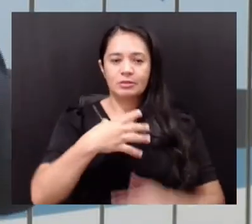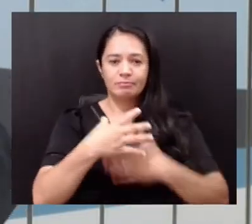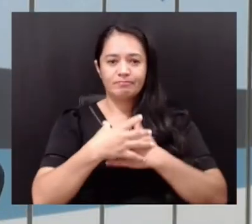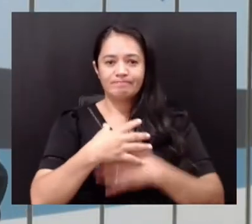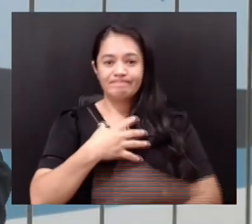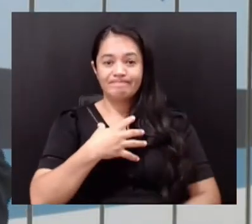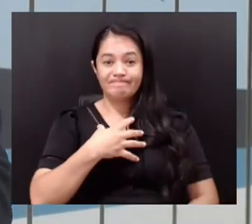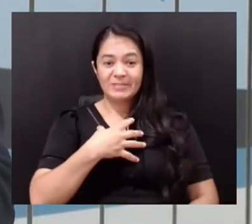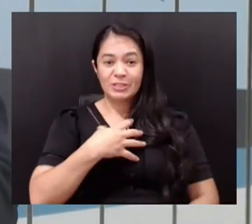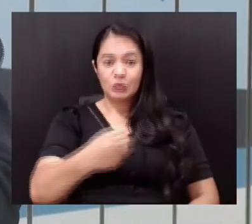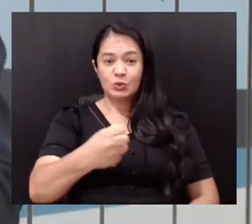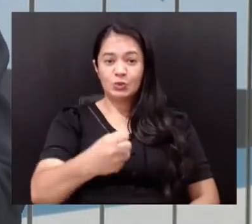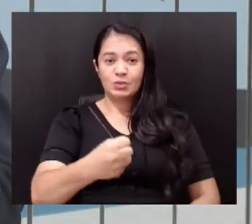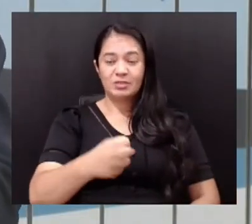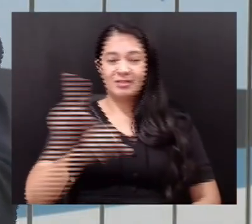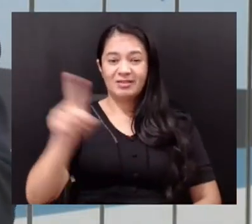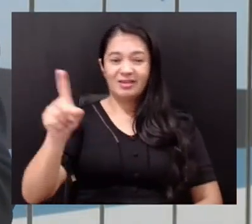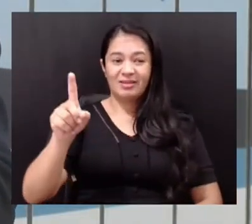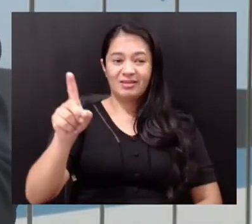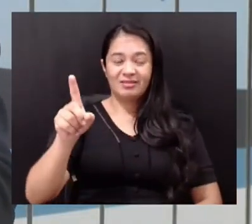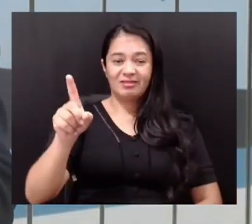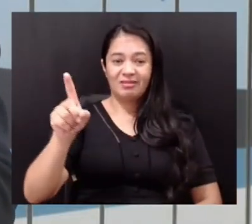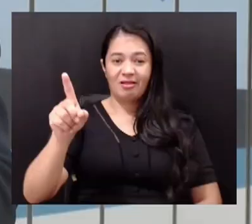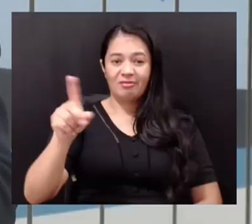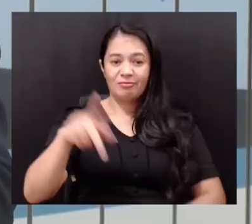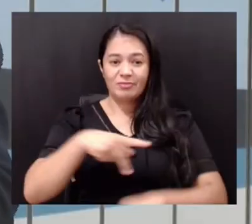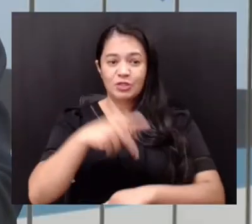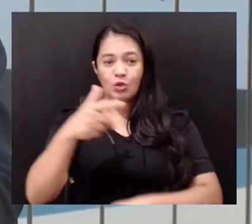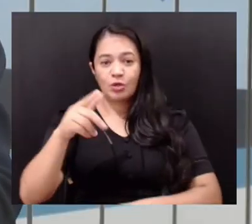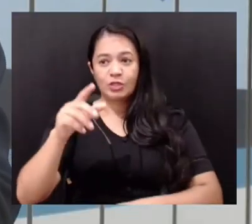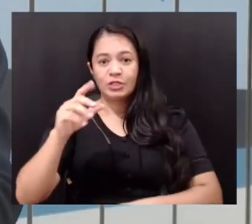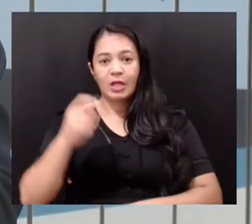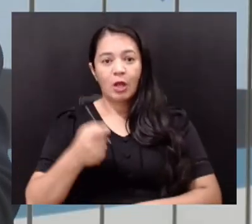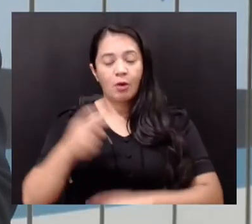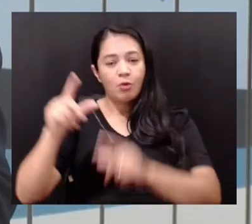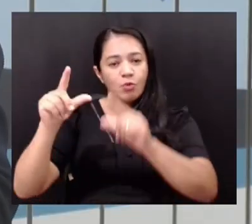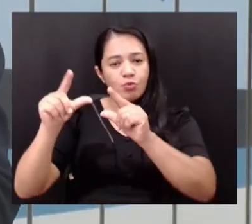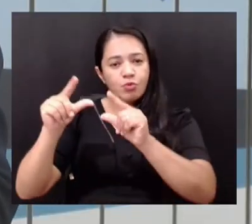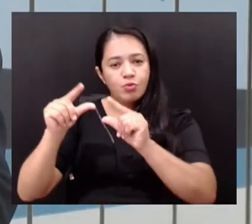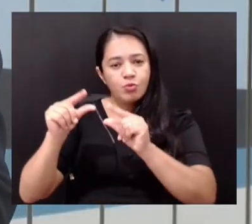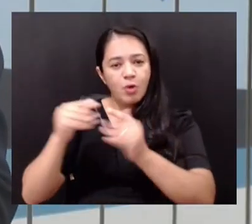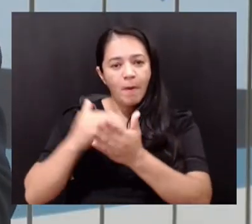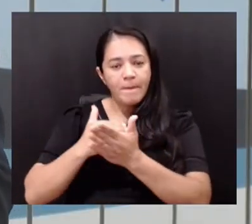Europa, a Europa está diminuindo esses índices. A OIT fala de